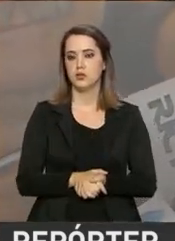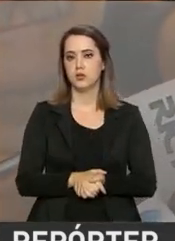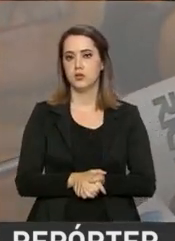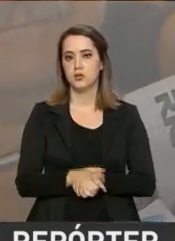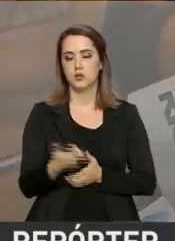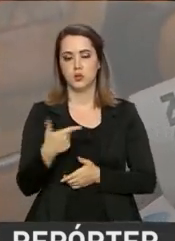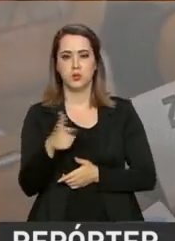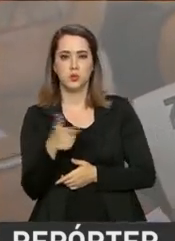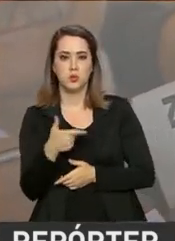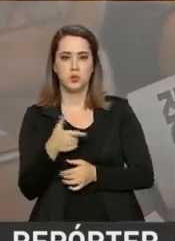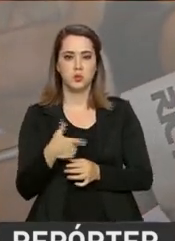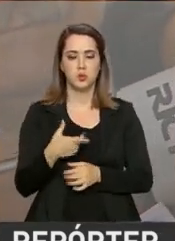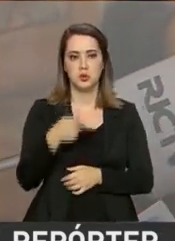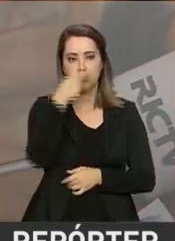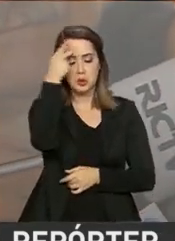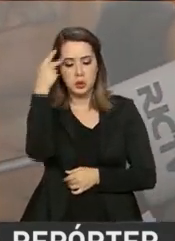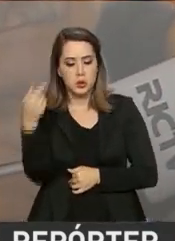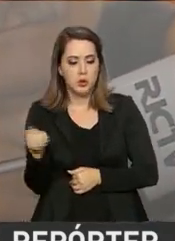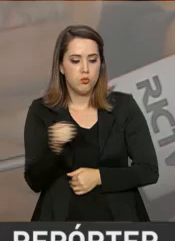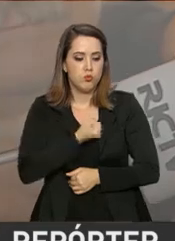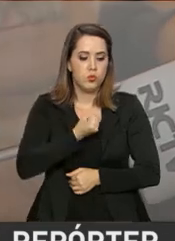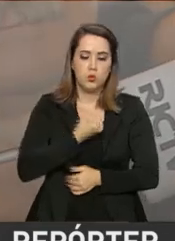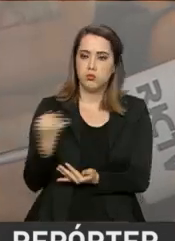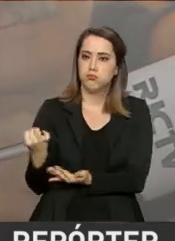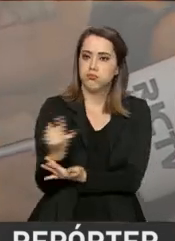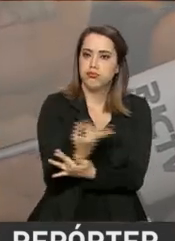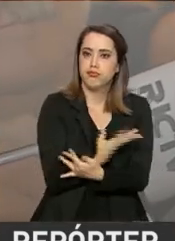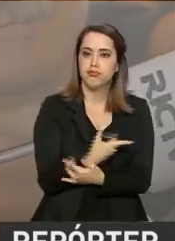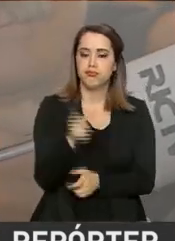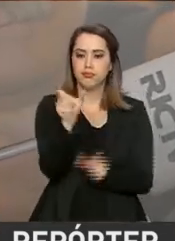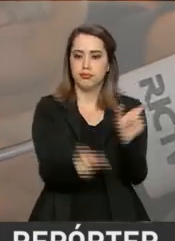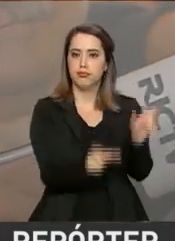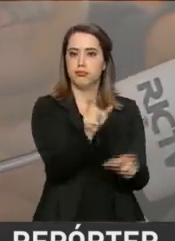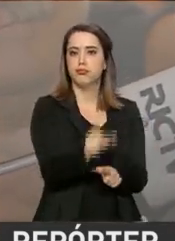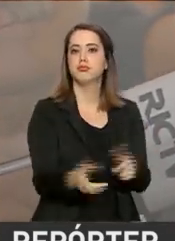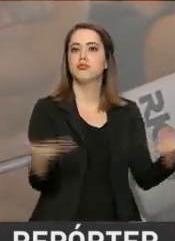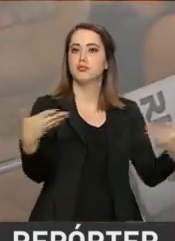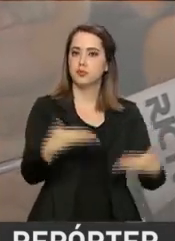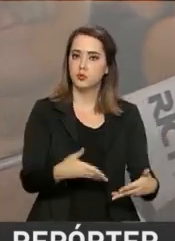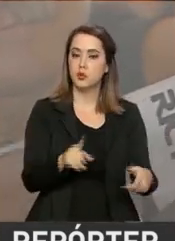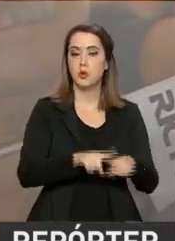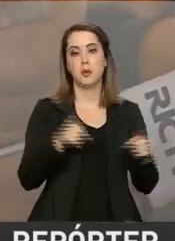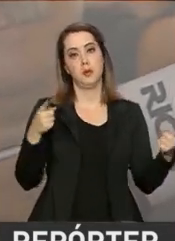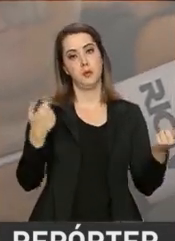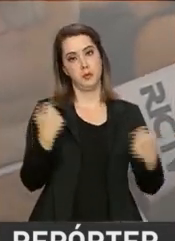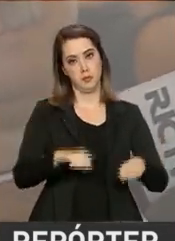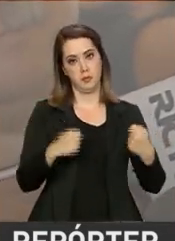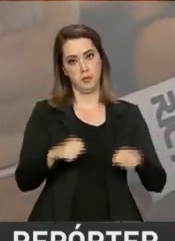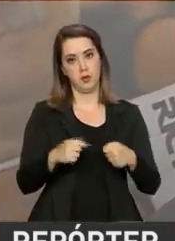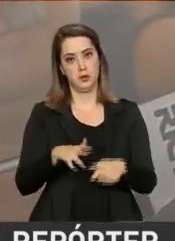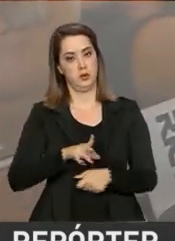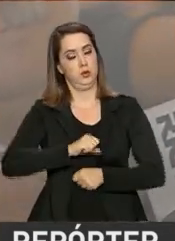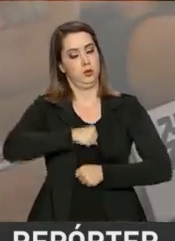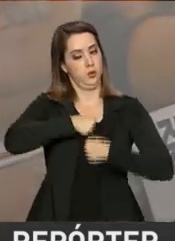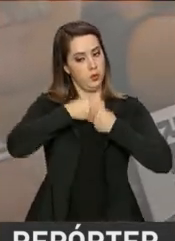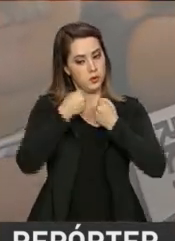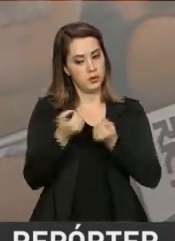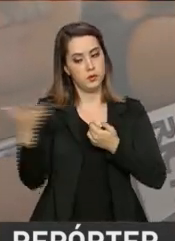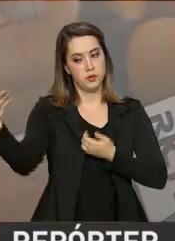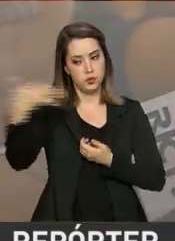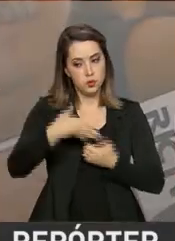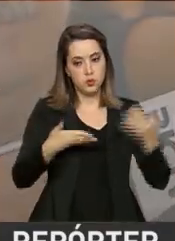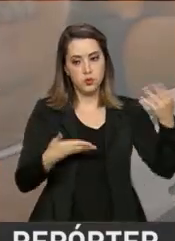um quum muito elevado mas Haverá um esforço no sentido de trazer parlamentares aqui no sentido